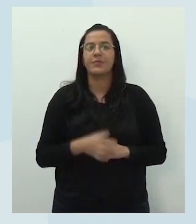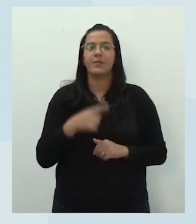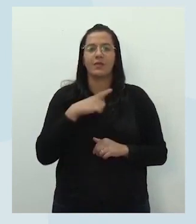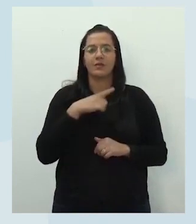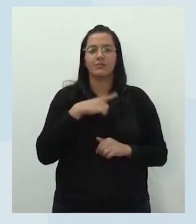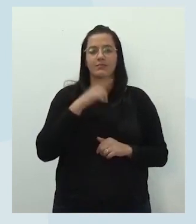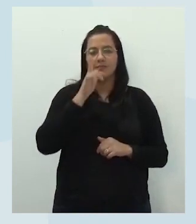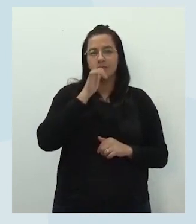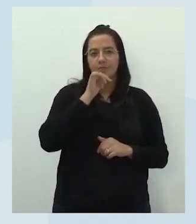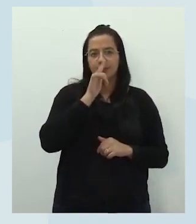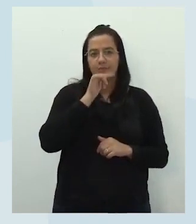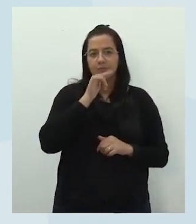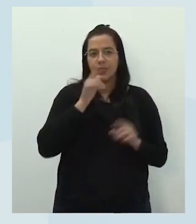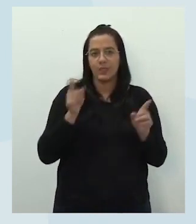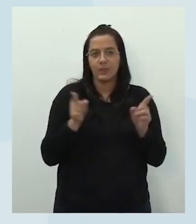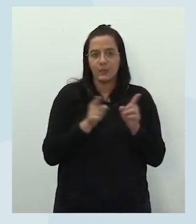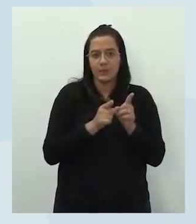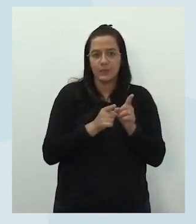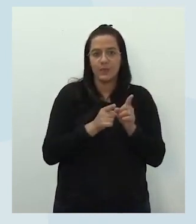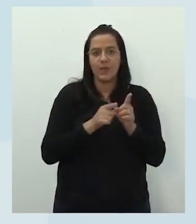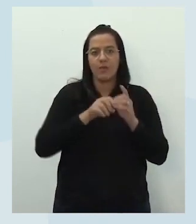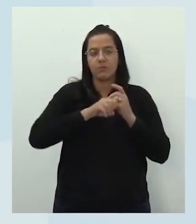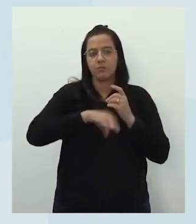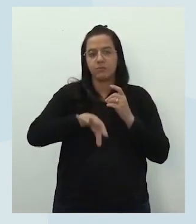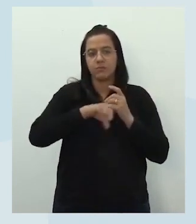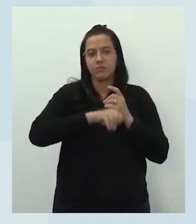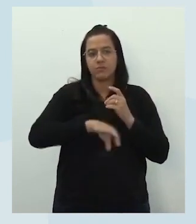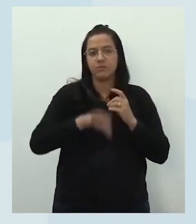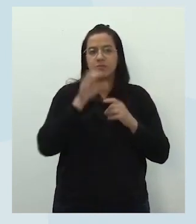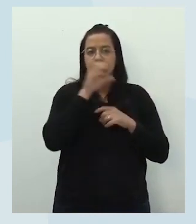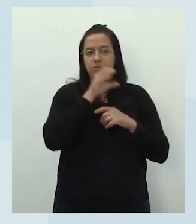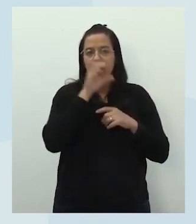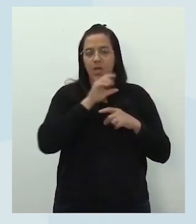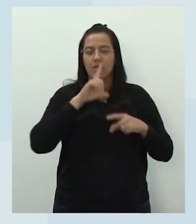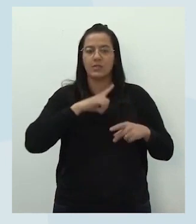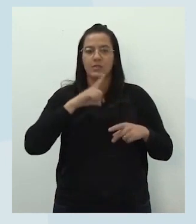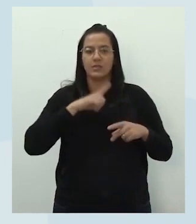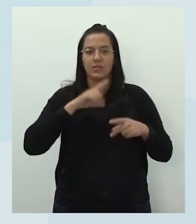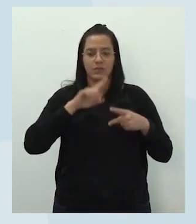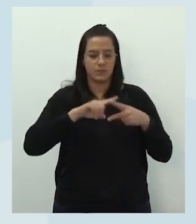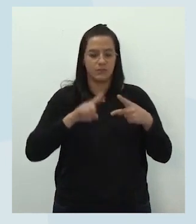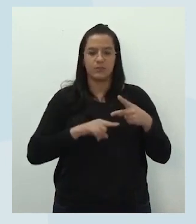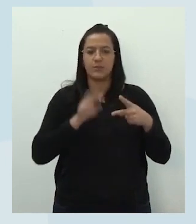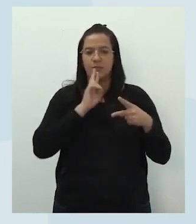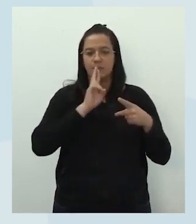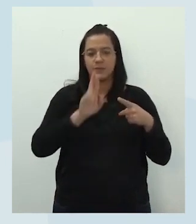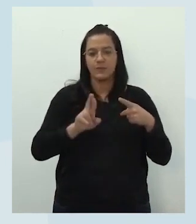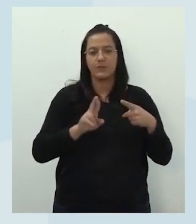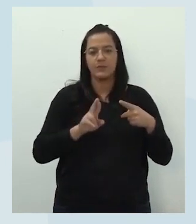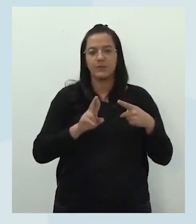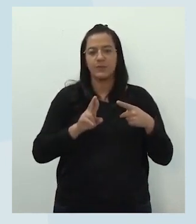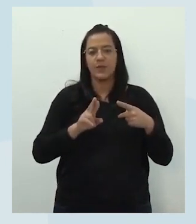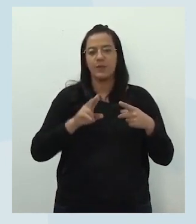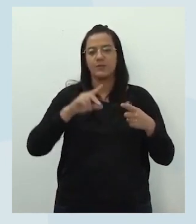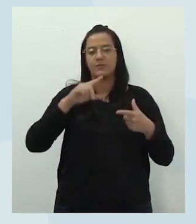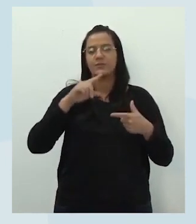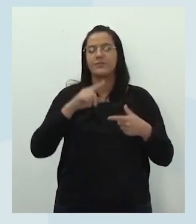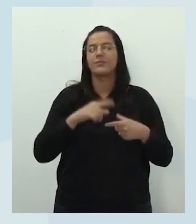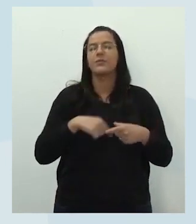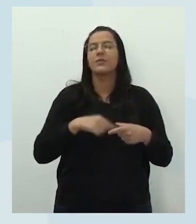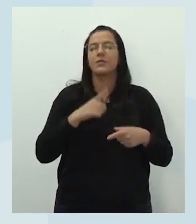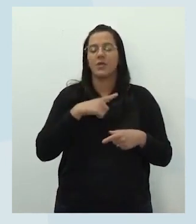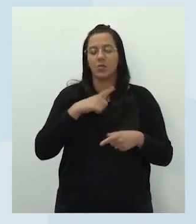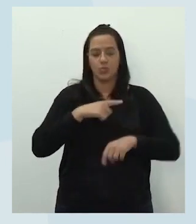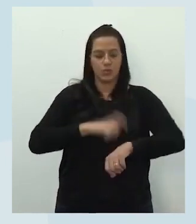bem pequeno e com vazão constante, poderá obter 2 valores, ΔT, que é o tempo